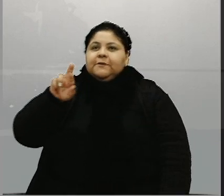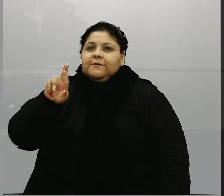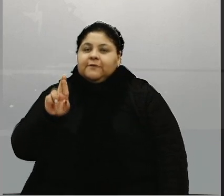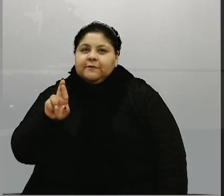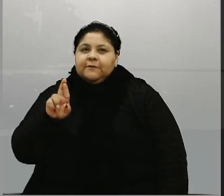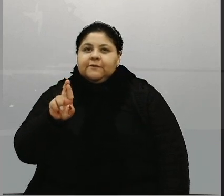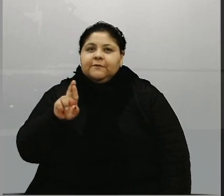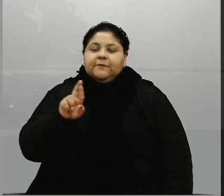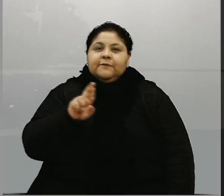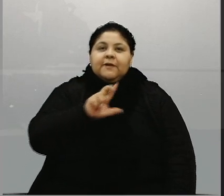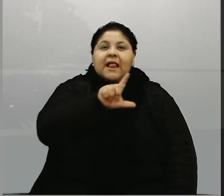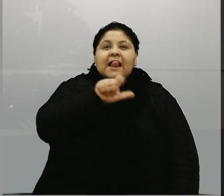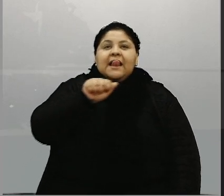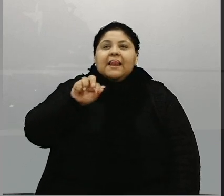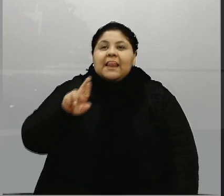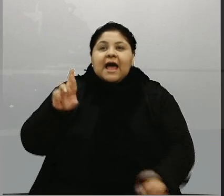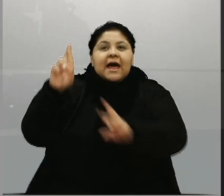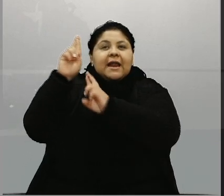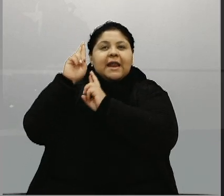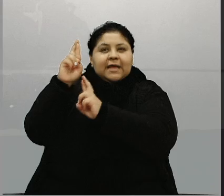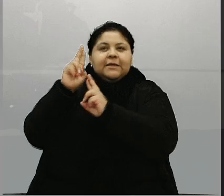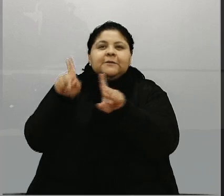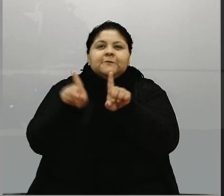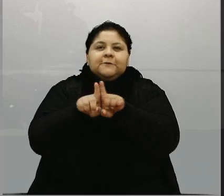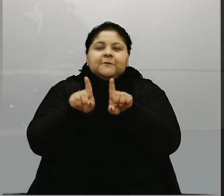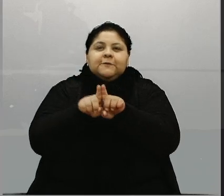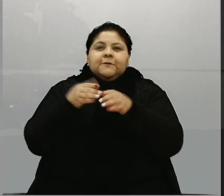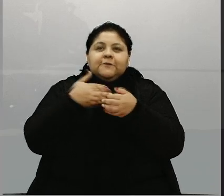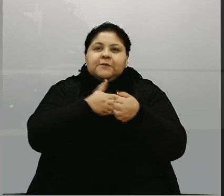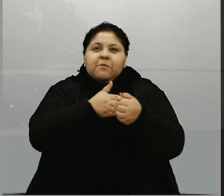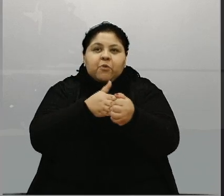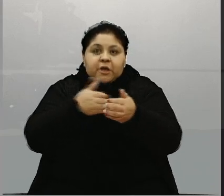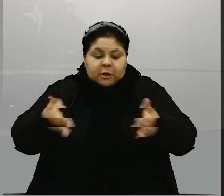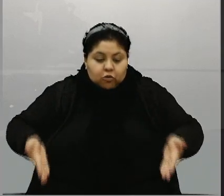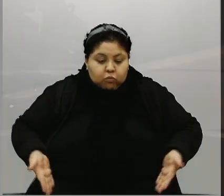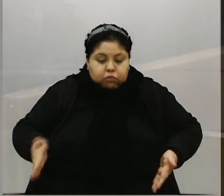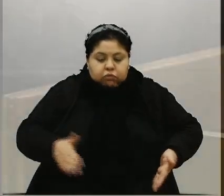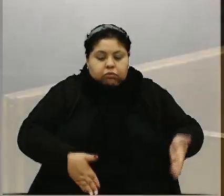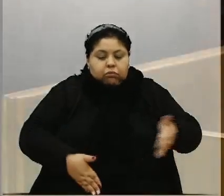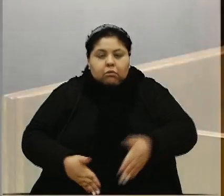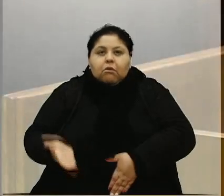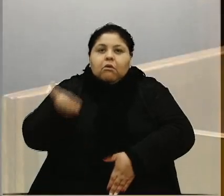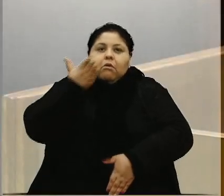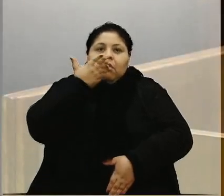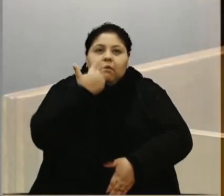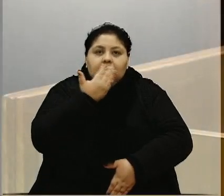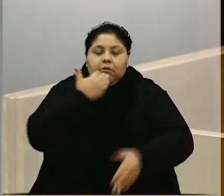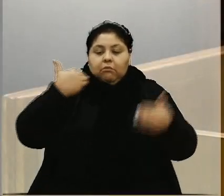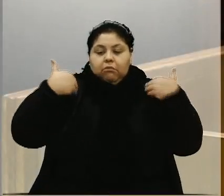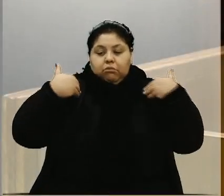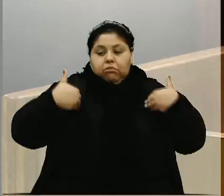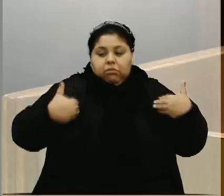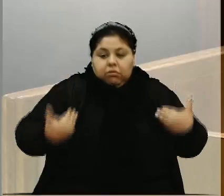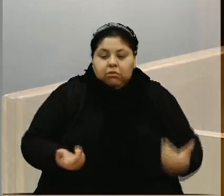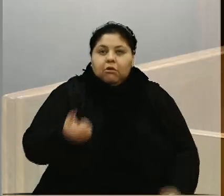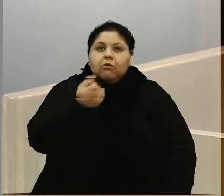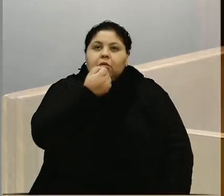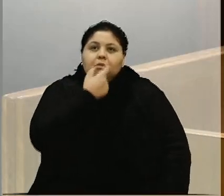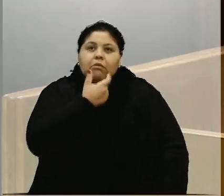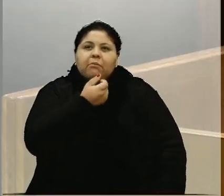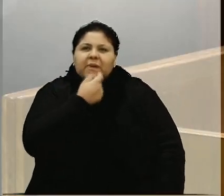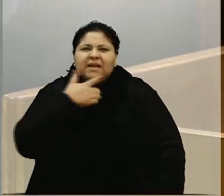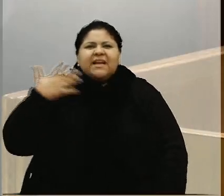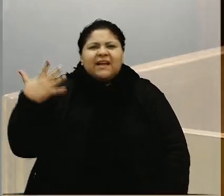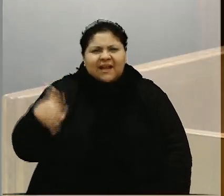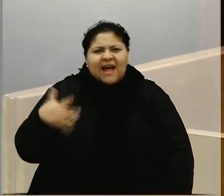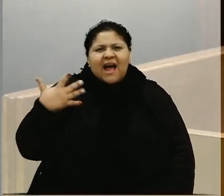Lar Esperança. Assistindo com fraldas, alimentos, roupas, muitas vezes medicamento de alto custo,